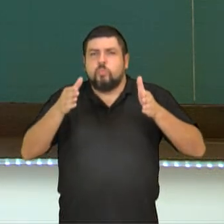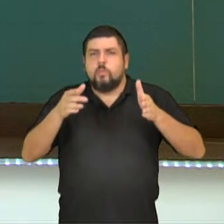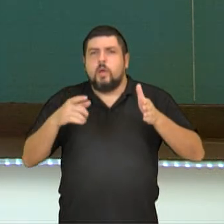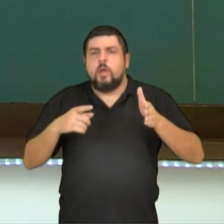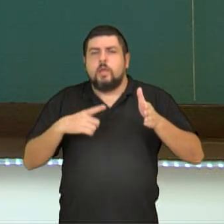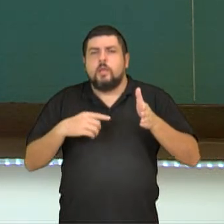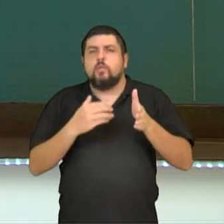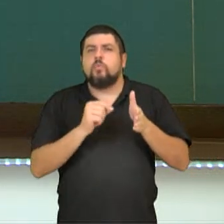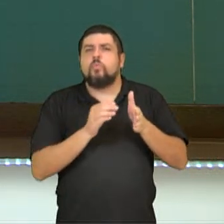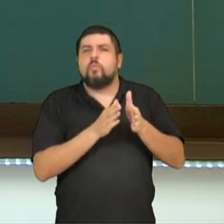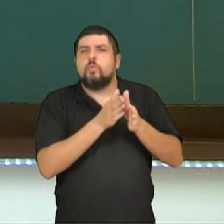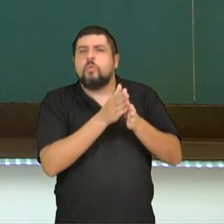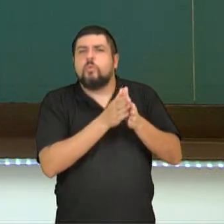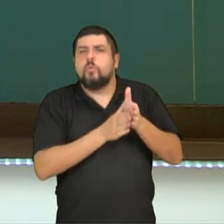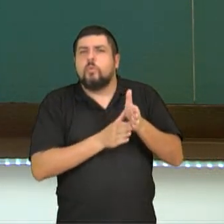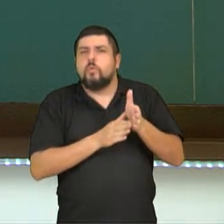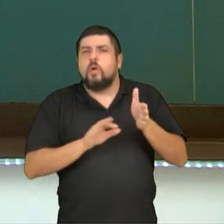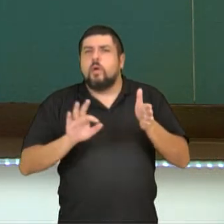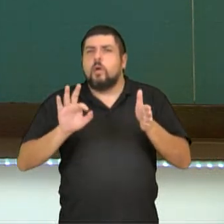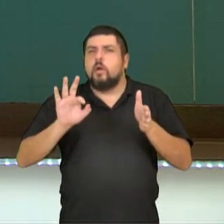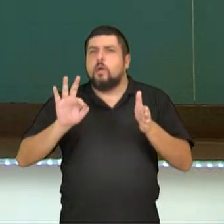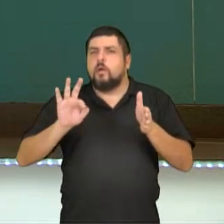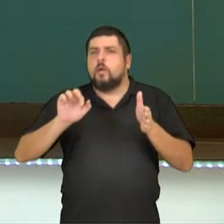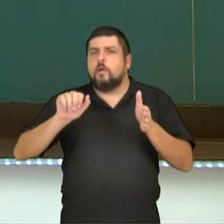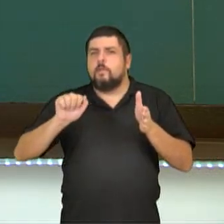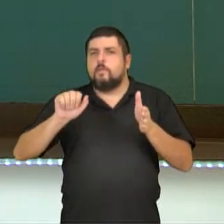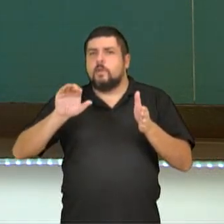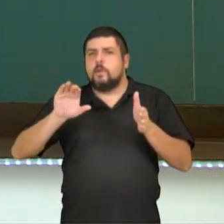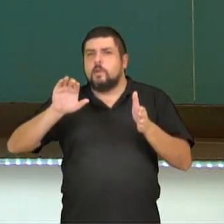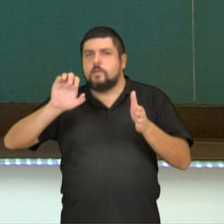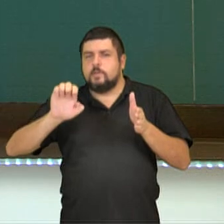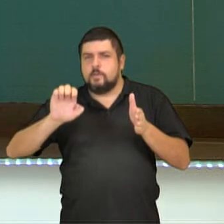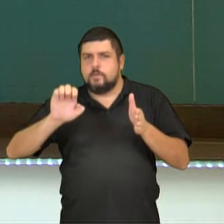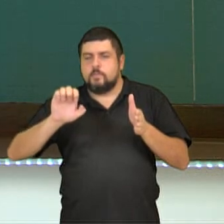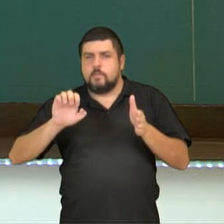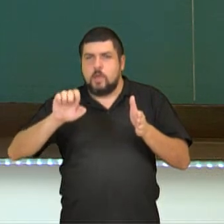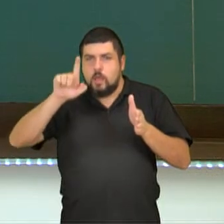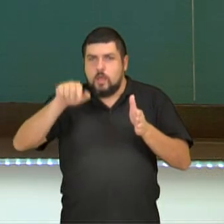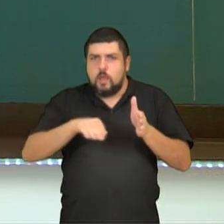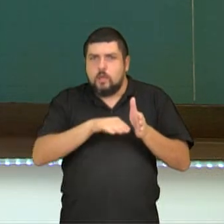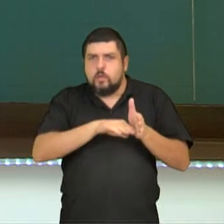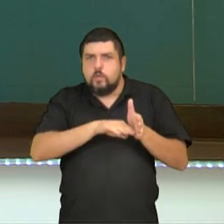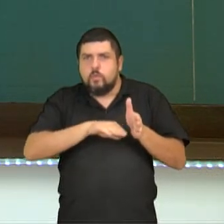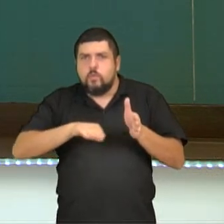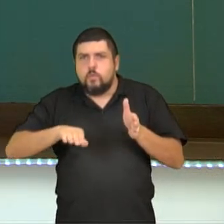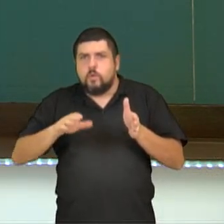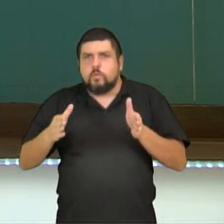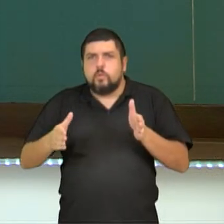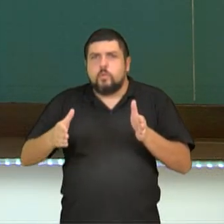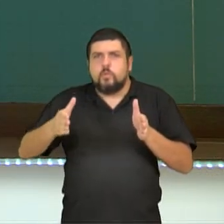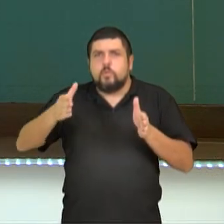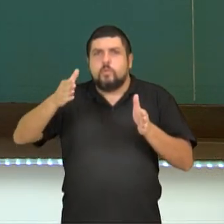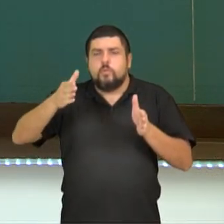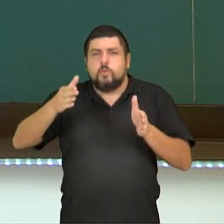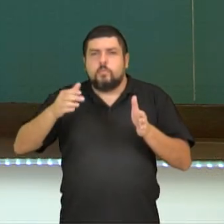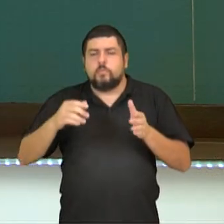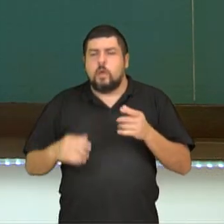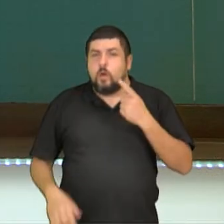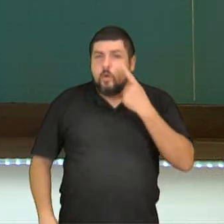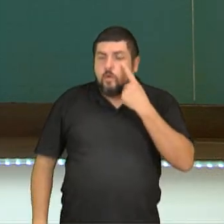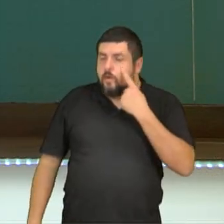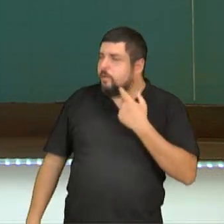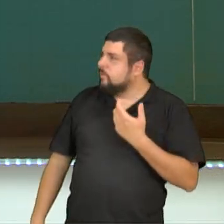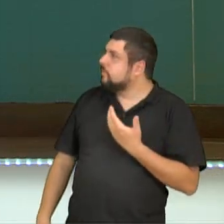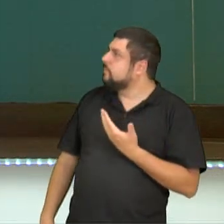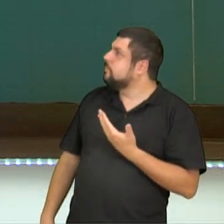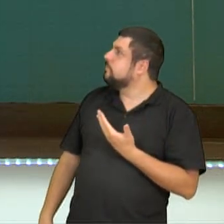chamado face. A face são as superfícies planas de um sólido. O que está destacado de verde é